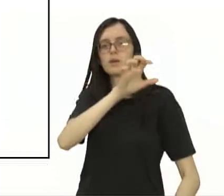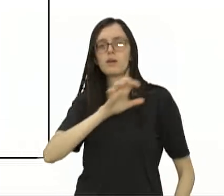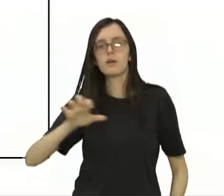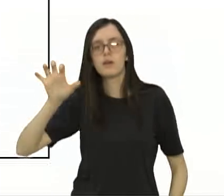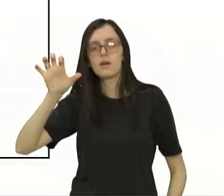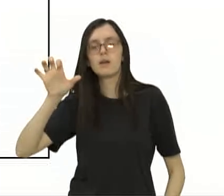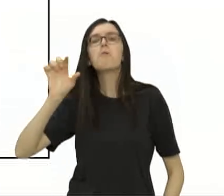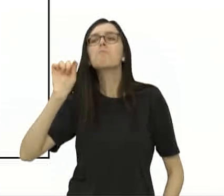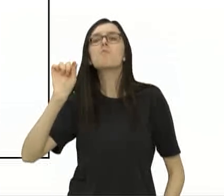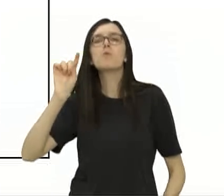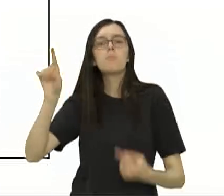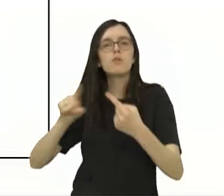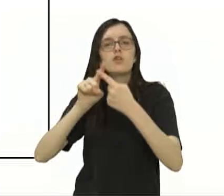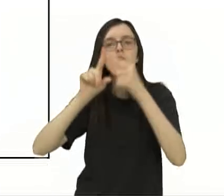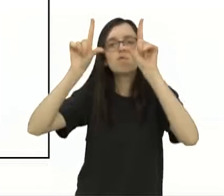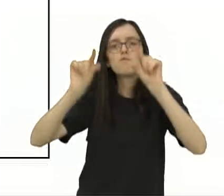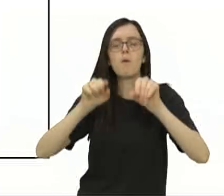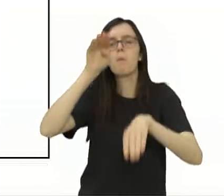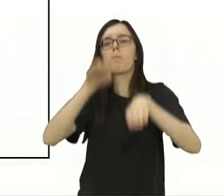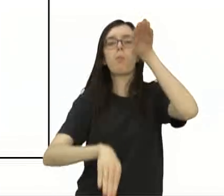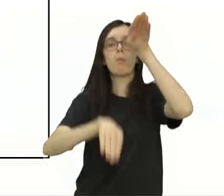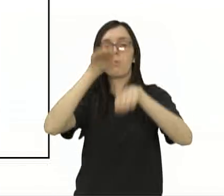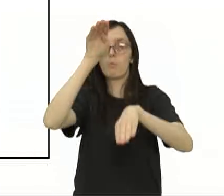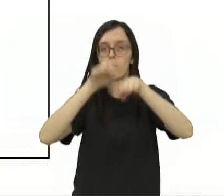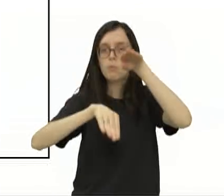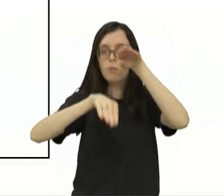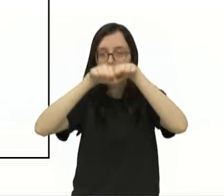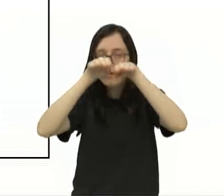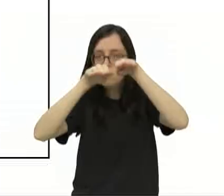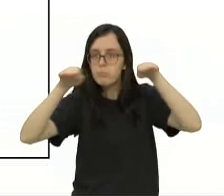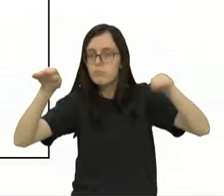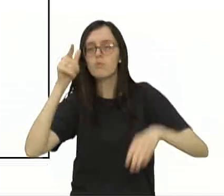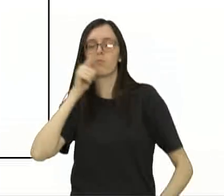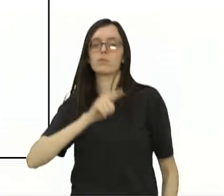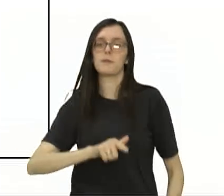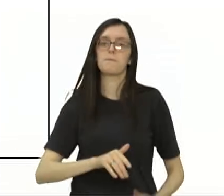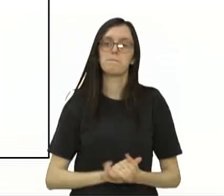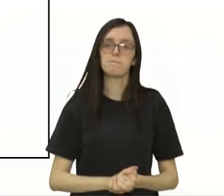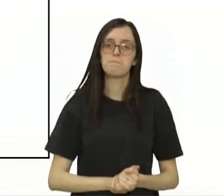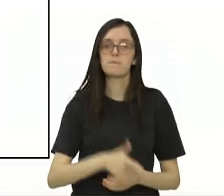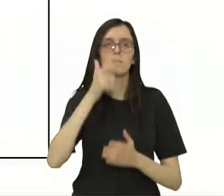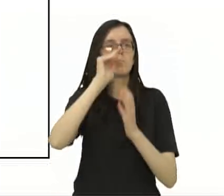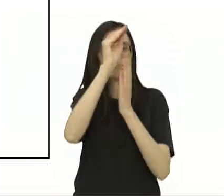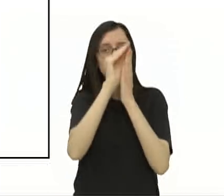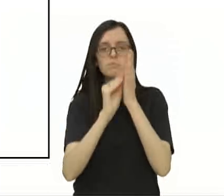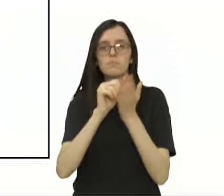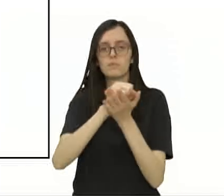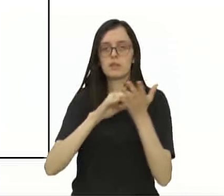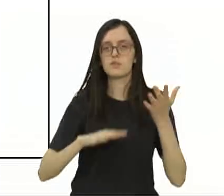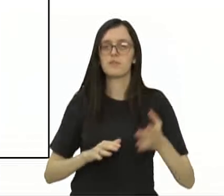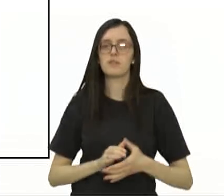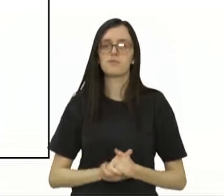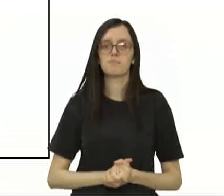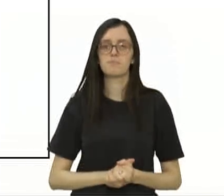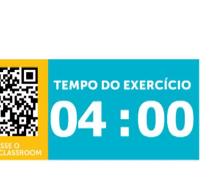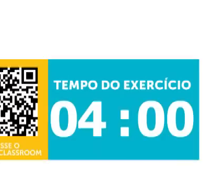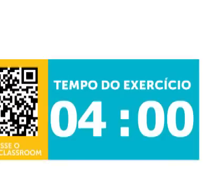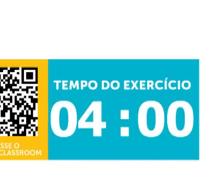regional para diminuir a desigualdade social? Então, anote aí essa atividade.